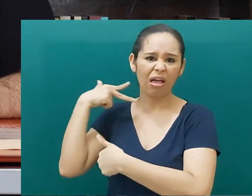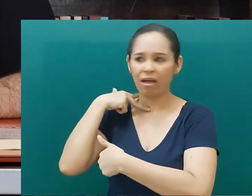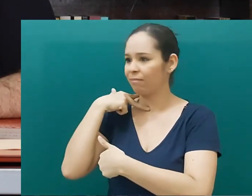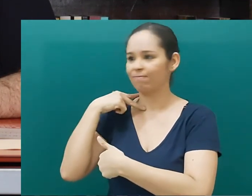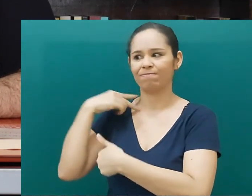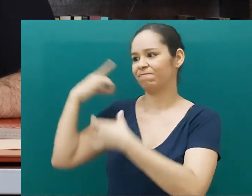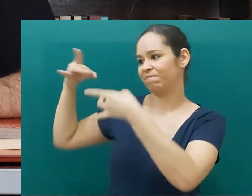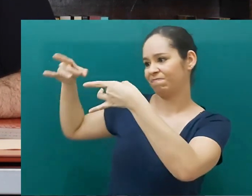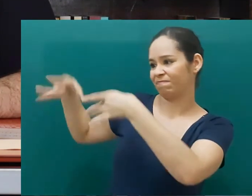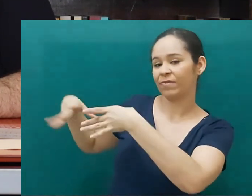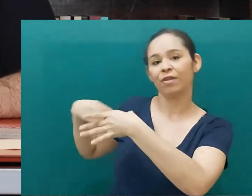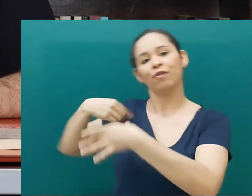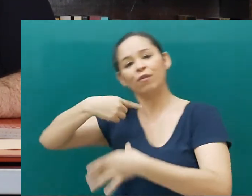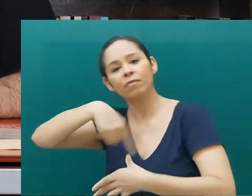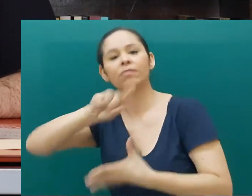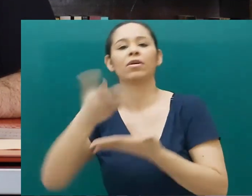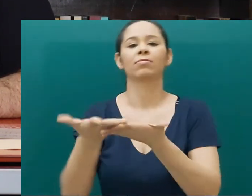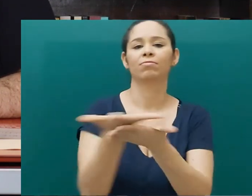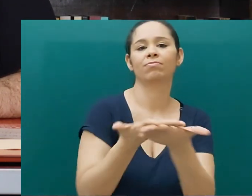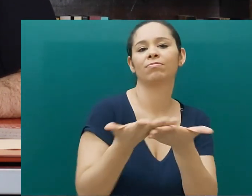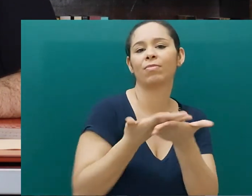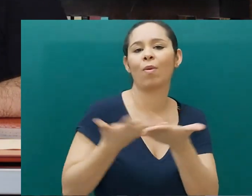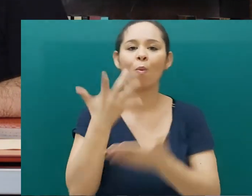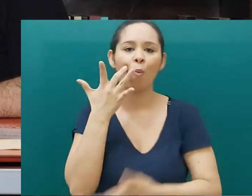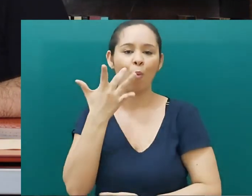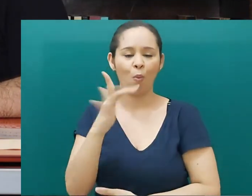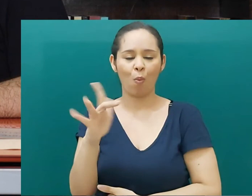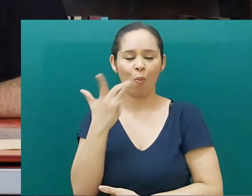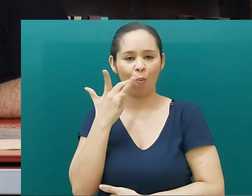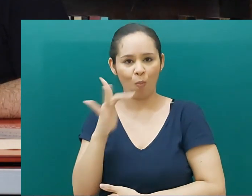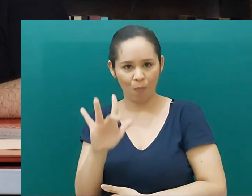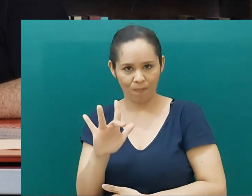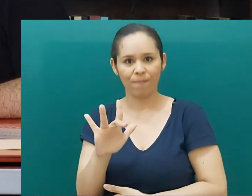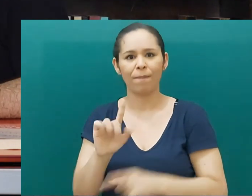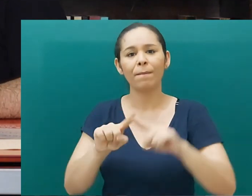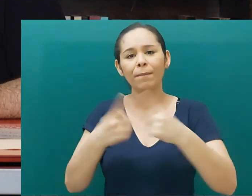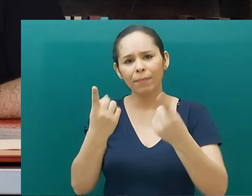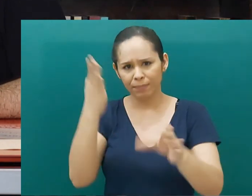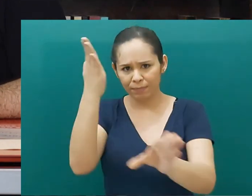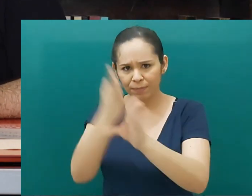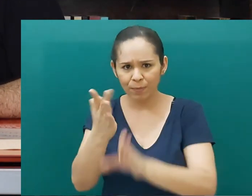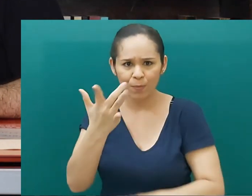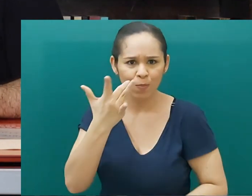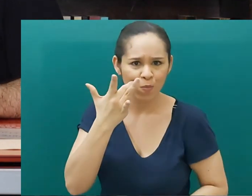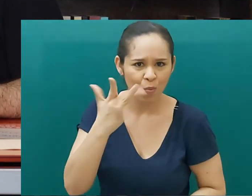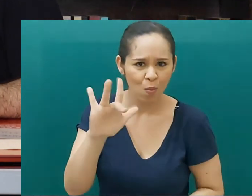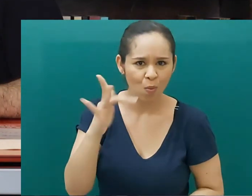de mão de obra para garimpagem de ouro, né? Apesar do ouro,